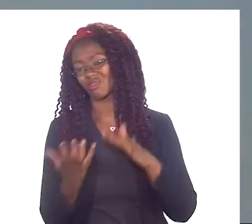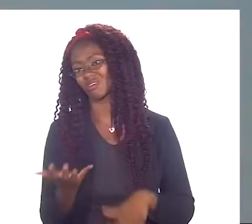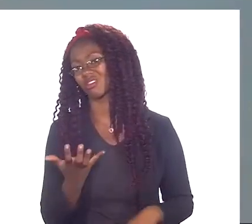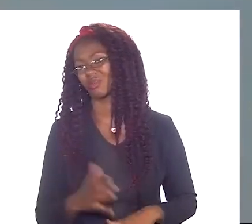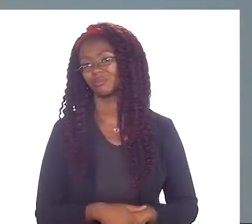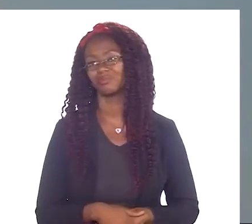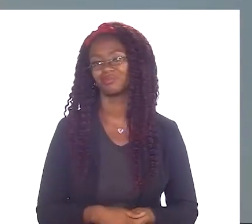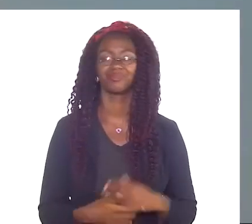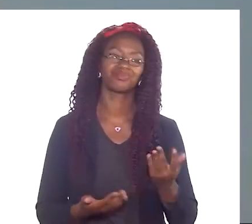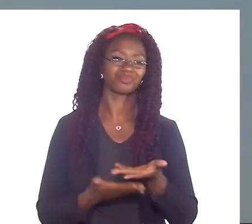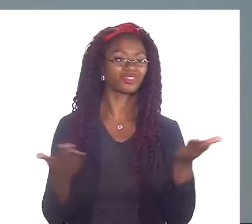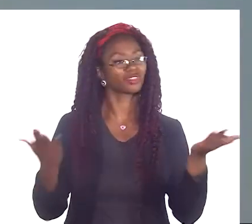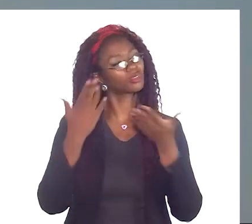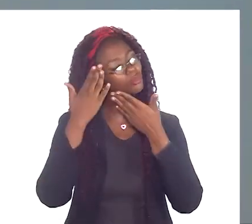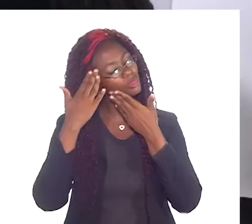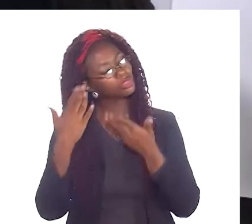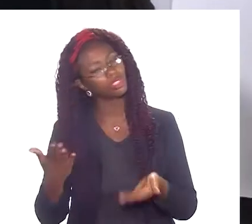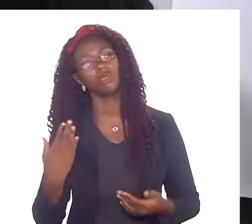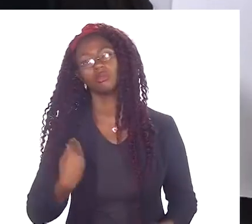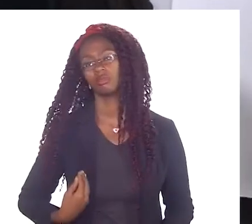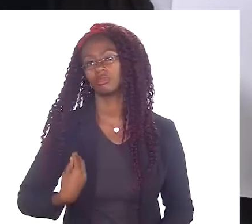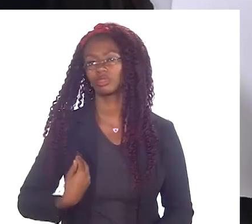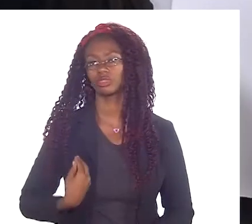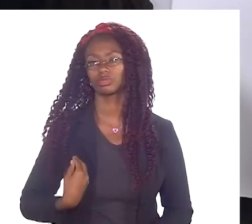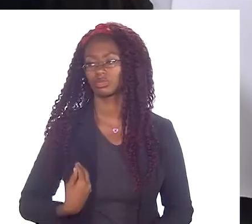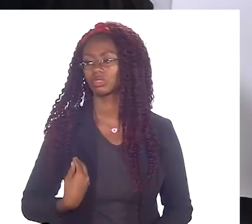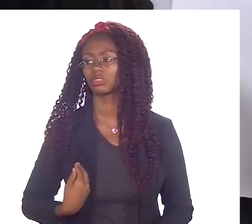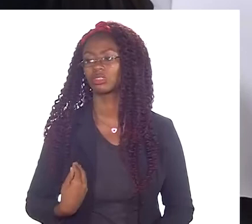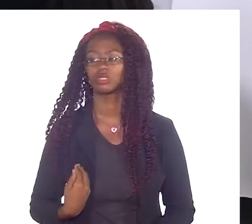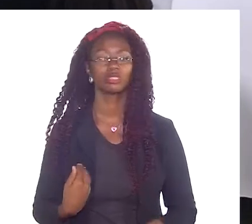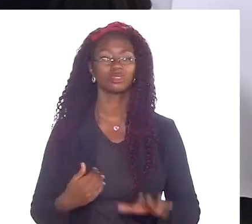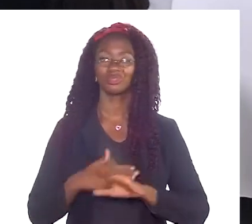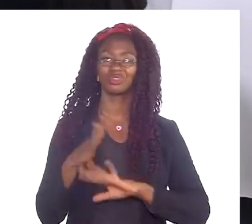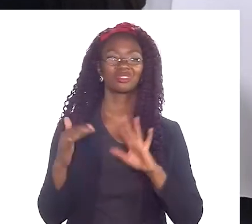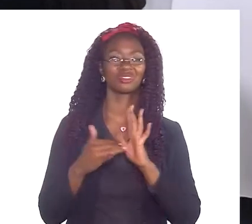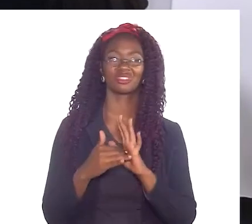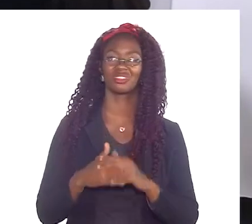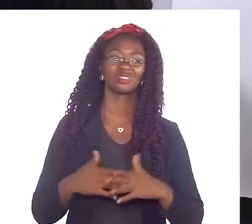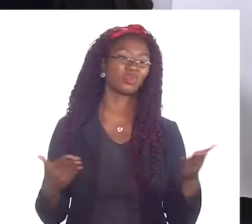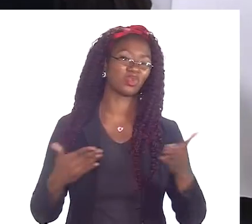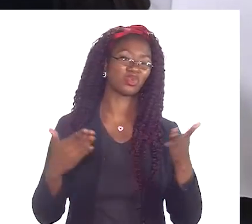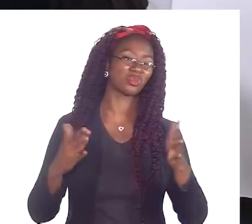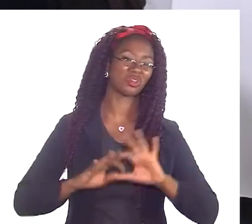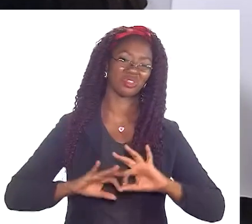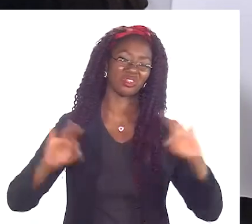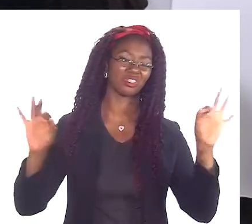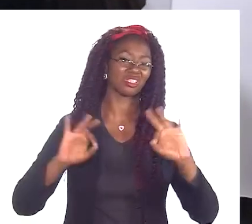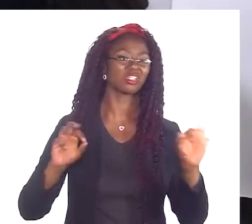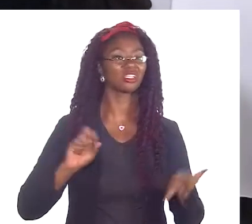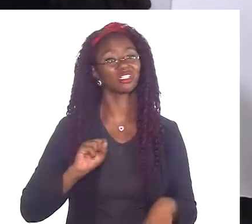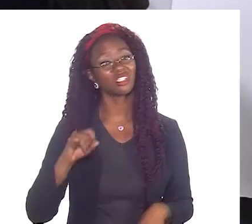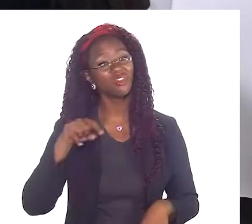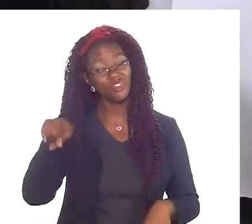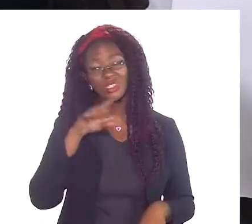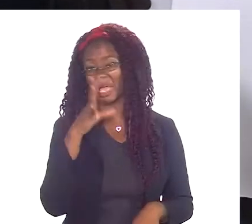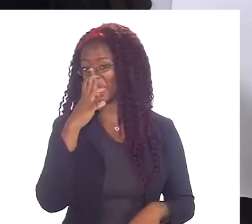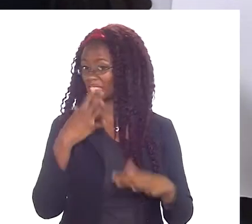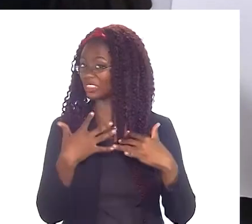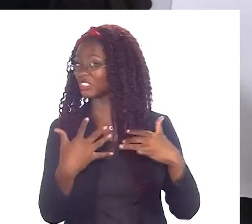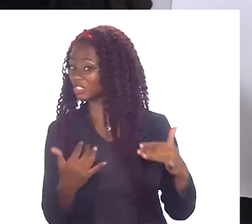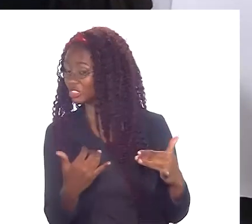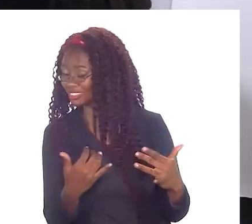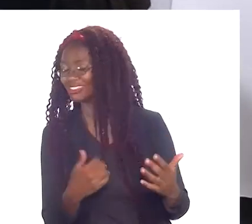Isso. Perfeito. Gente, muitíssimo obrigada pela participação de vocês. As dicas, esse programa está fantástico. Eu tenho certeza que quem assistir